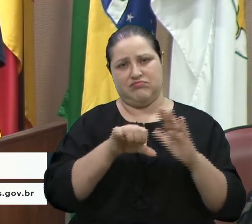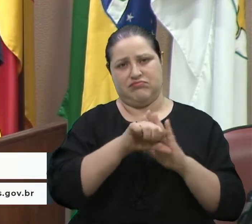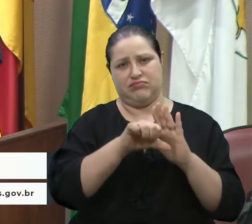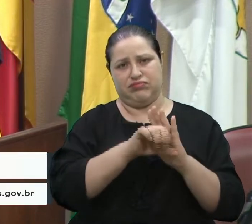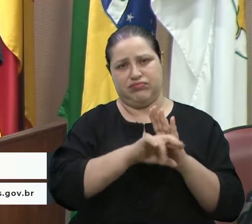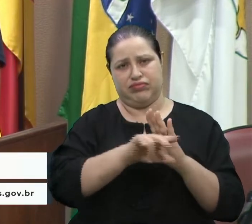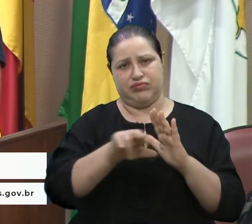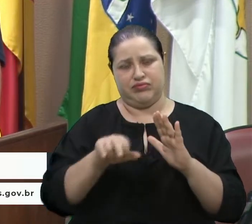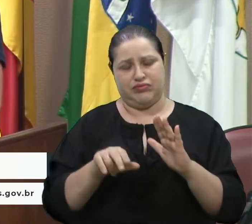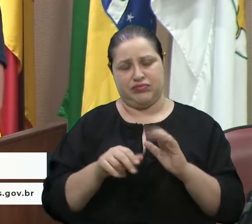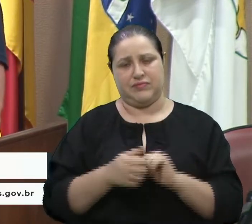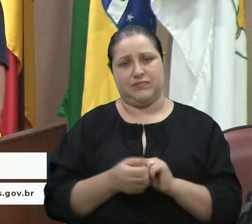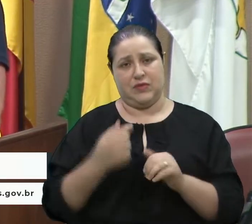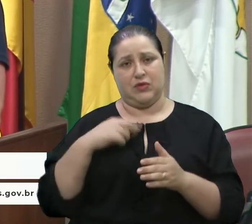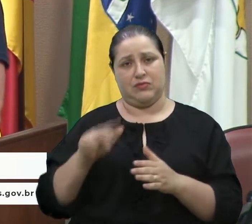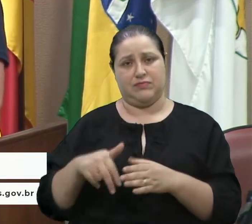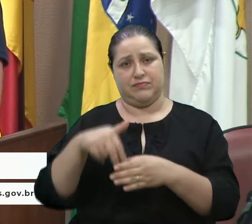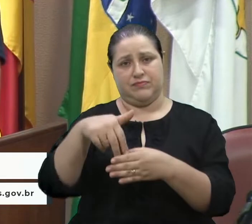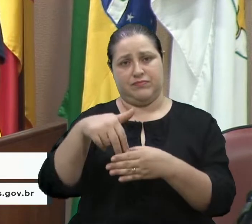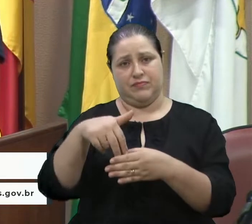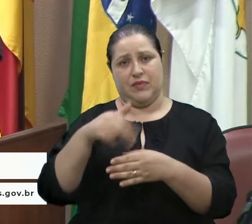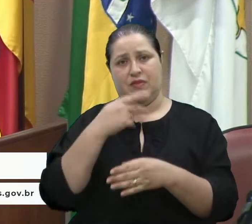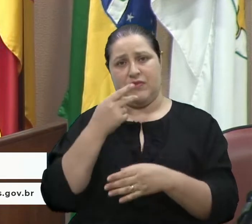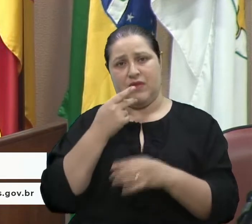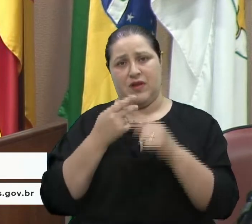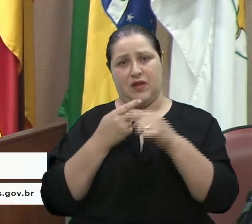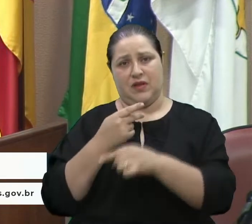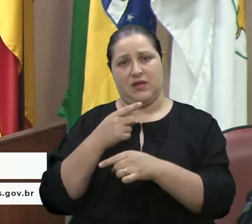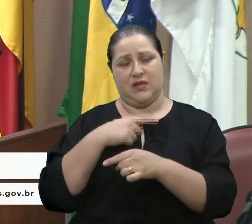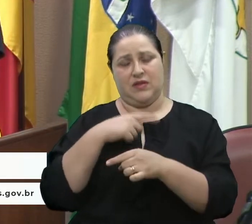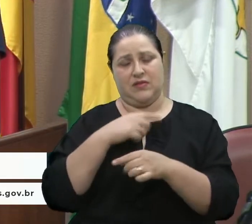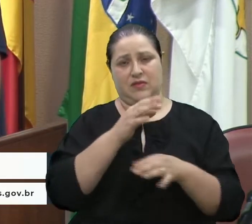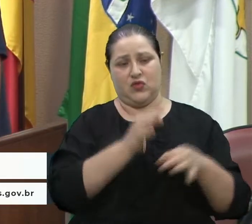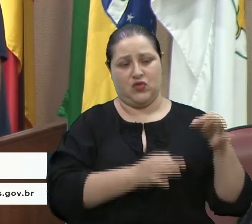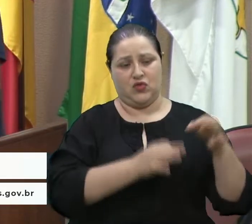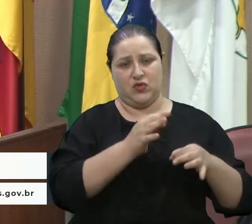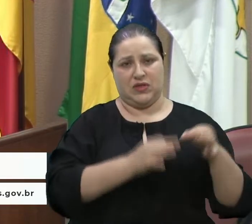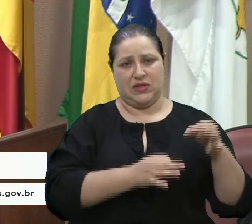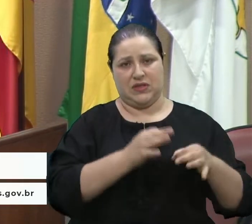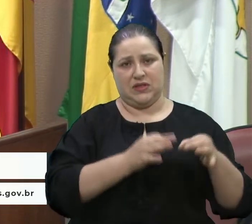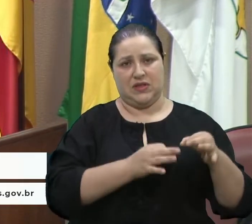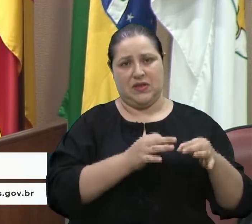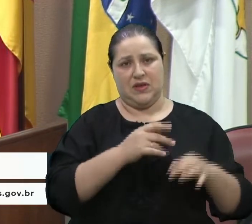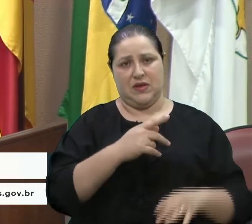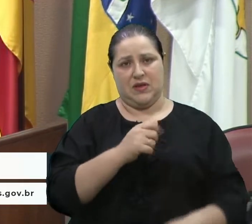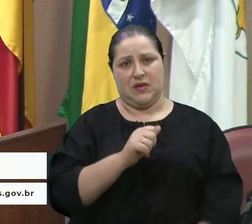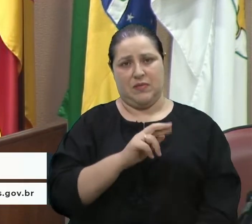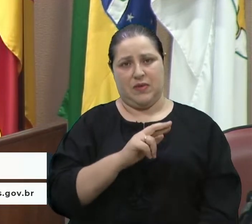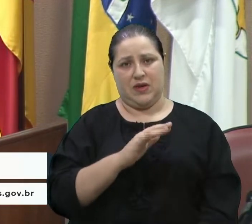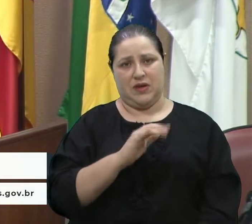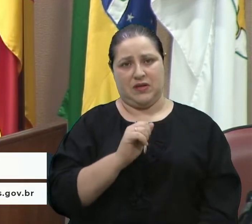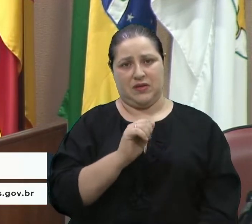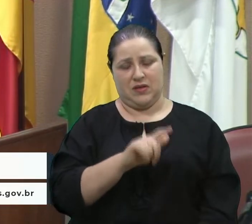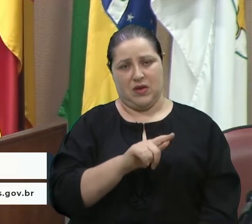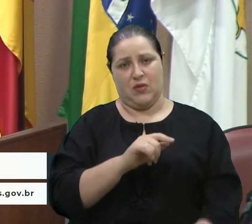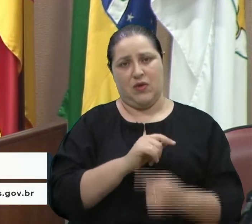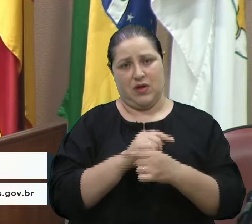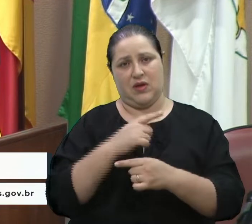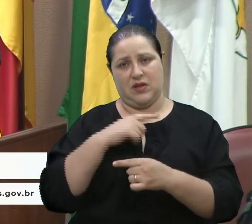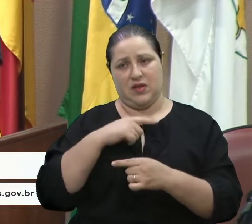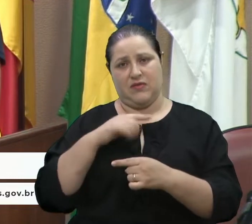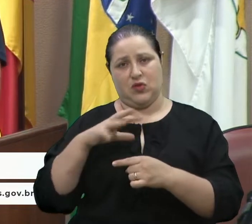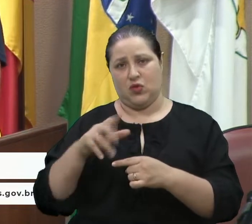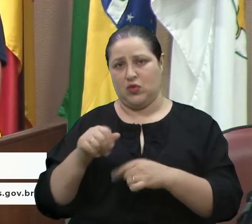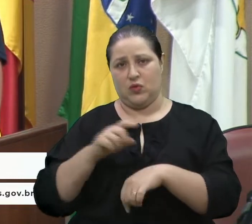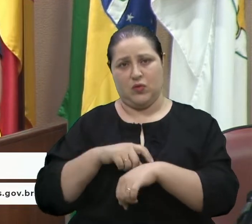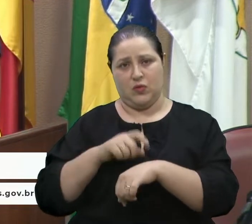foi condenado por um juiz parcial, sendo que ele teve todos os passos para poder recorrer, é no mínimo